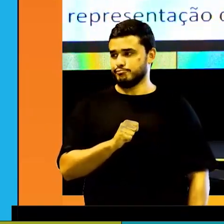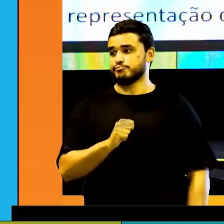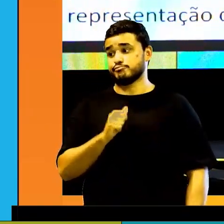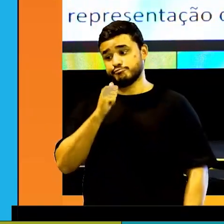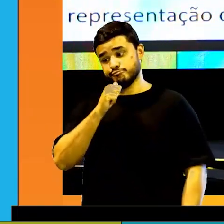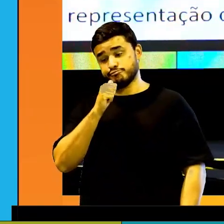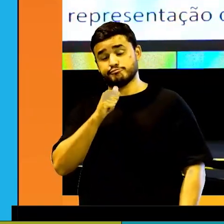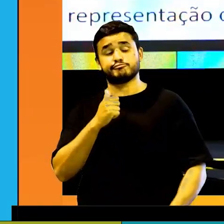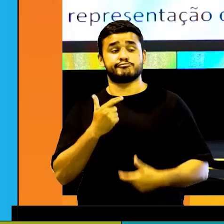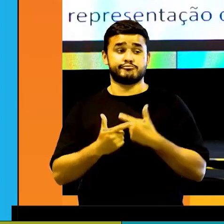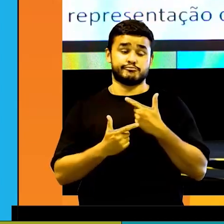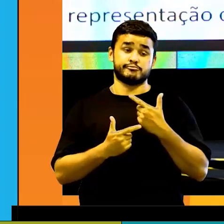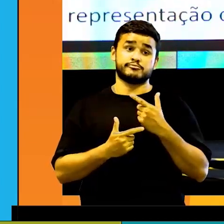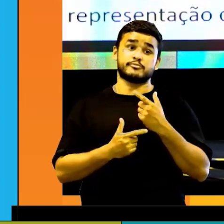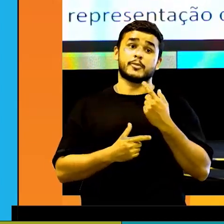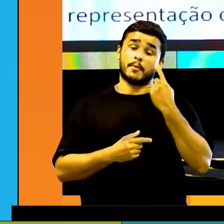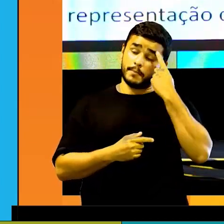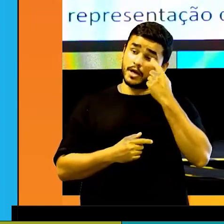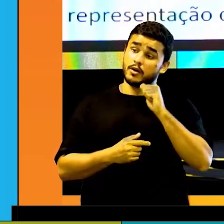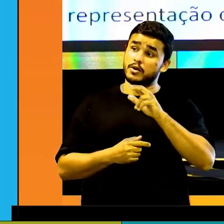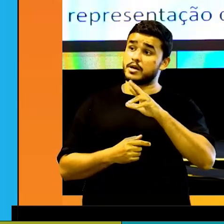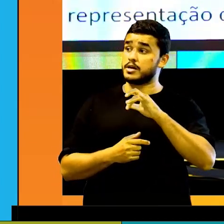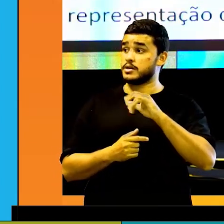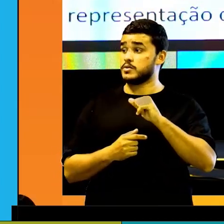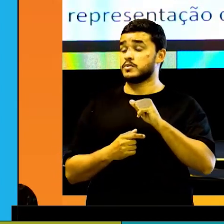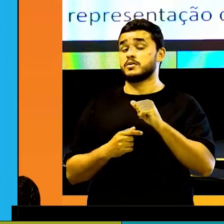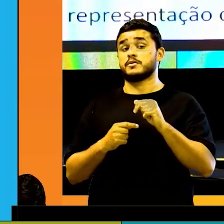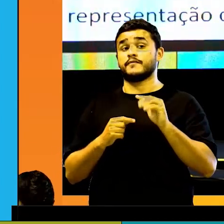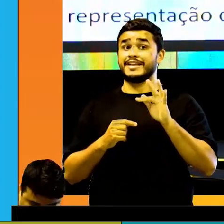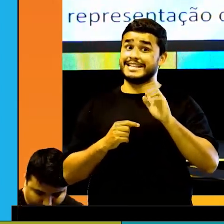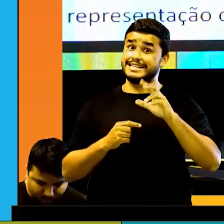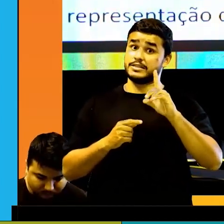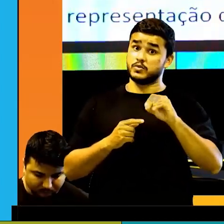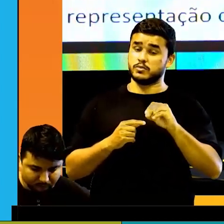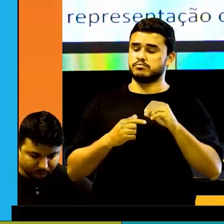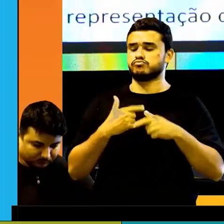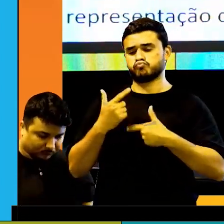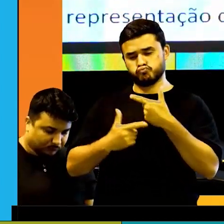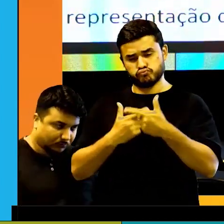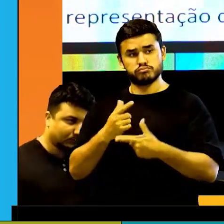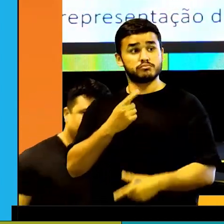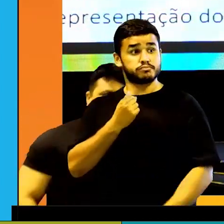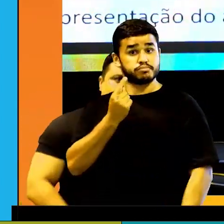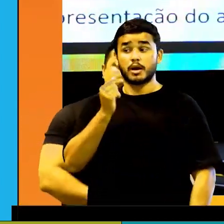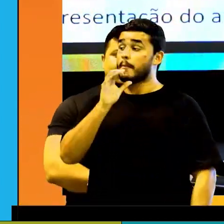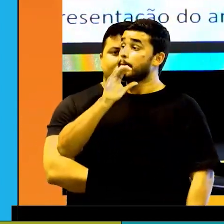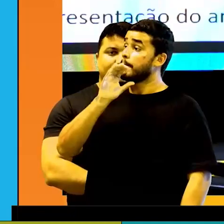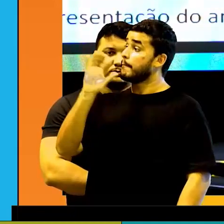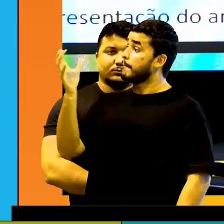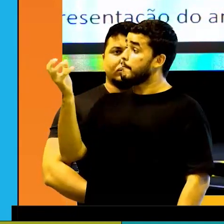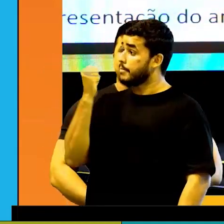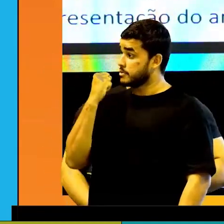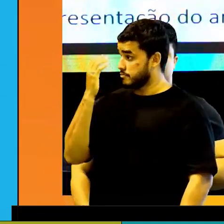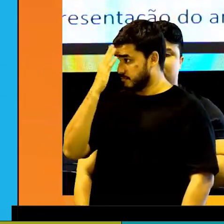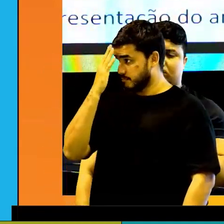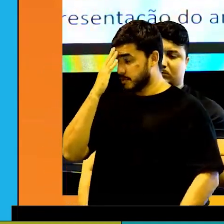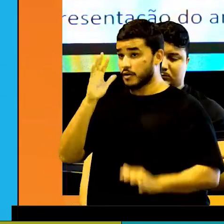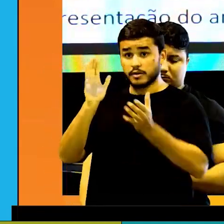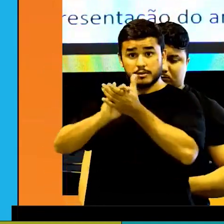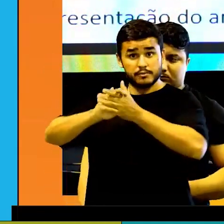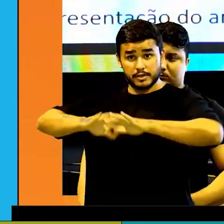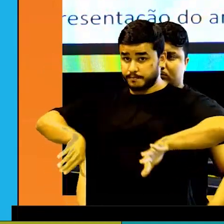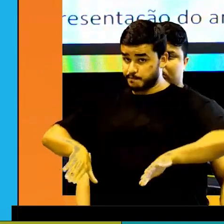começa a trabalhar, vai pagar o dote pouco a pouco. Aí quando ele vai entregar o último pagamento do dote, que ele vai terminar o casamento com ela, já